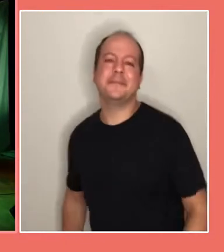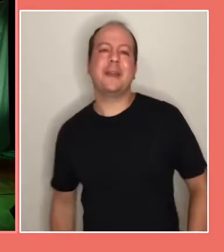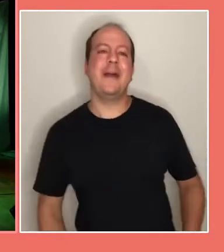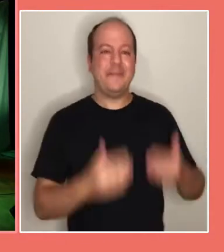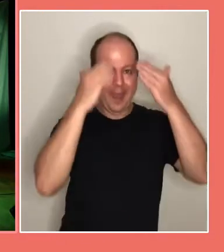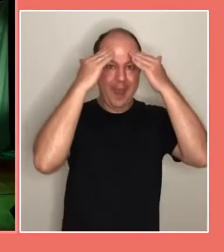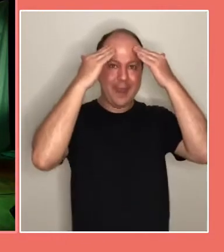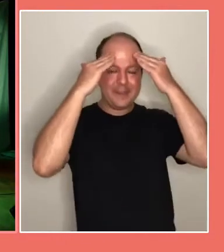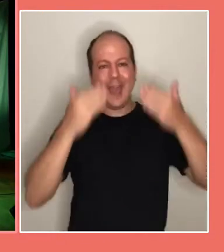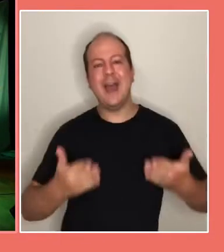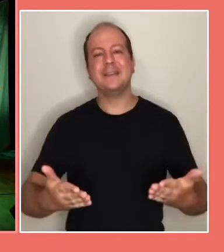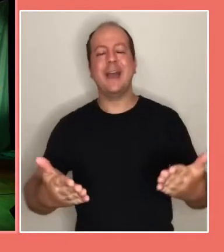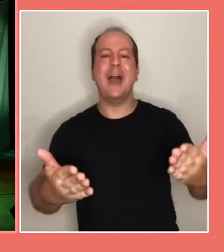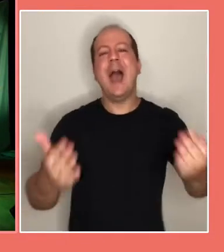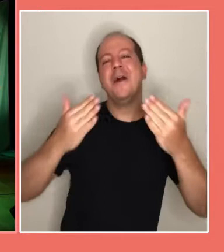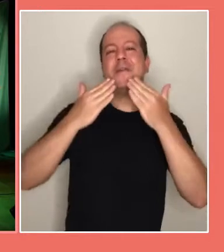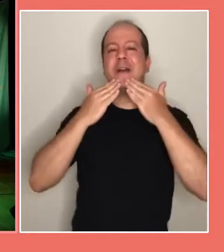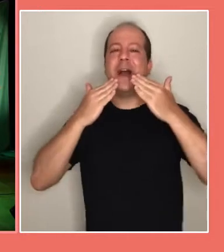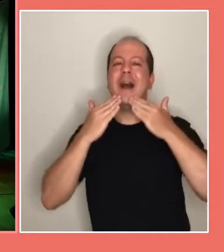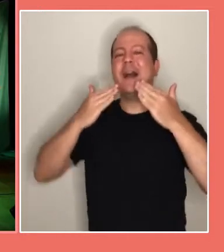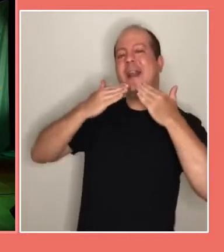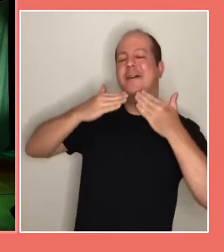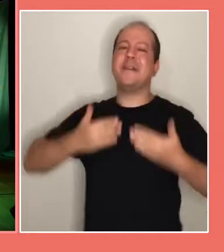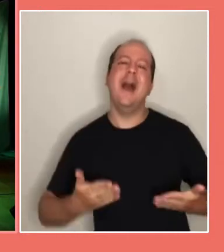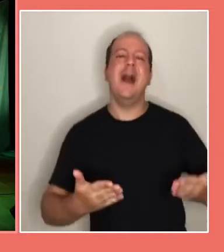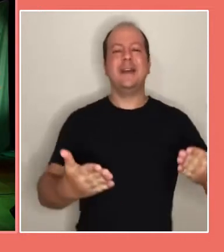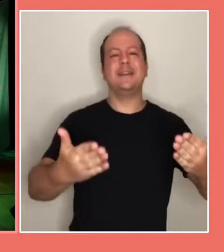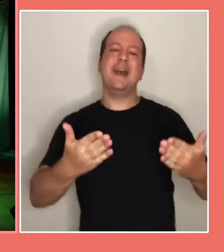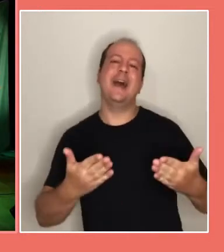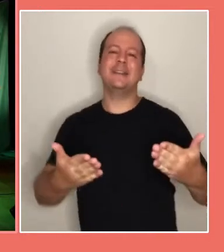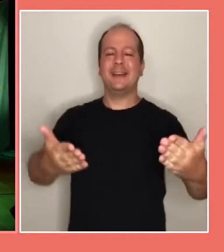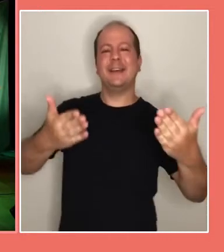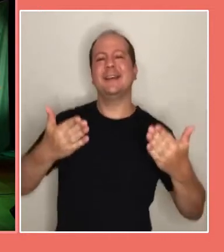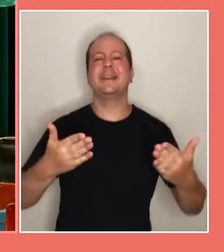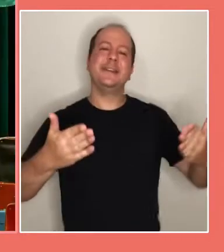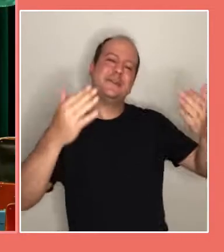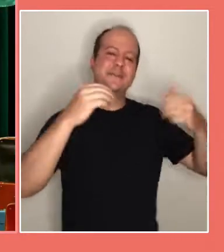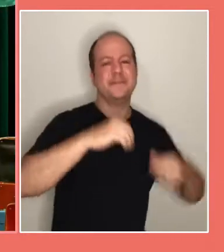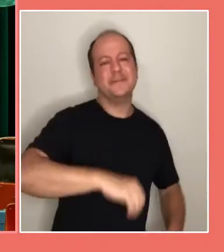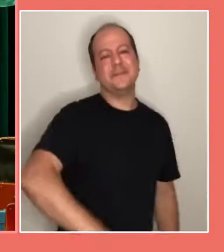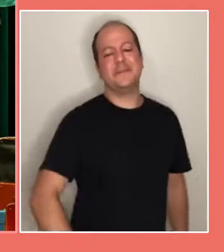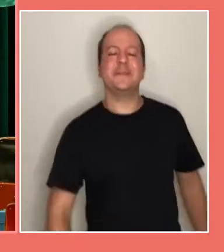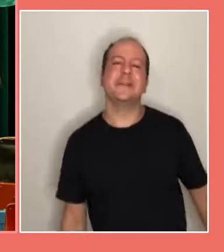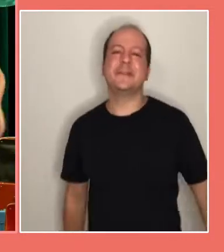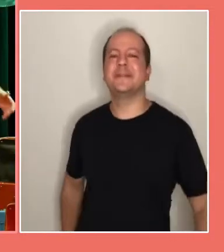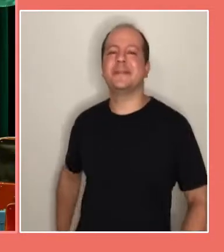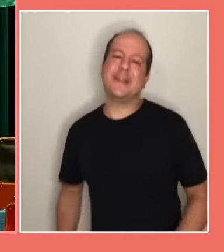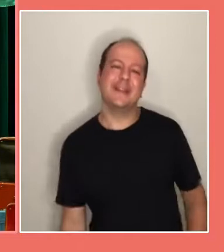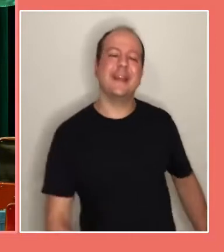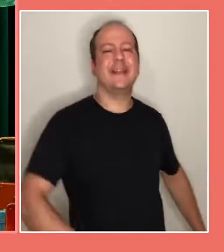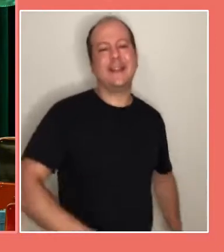Funga, aláfia, axé, axé. Funga, aláfia, axé, axé. Chawani, hoyo,